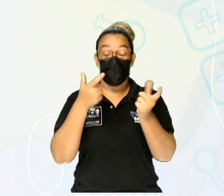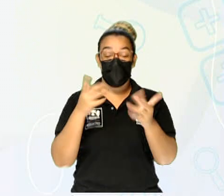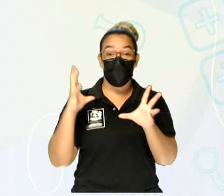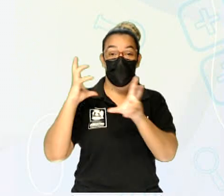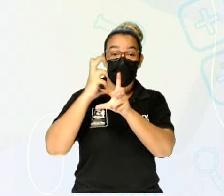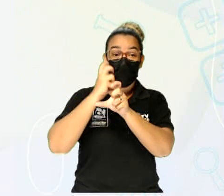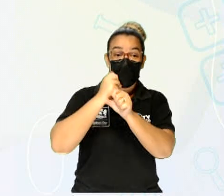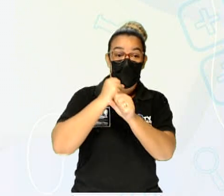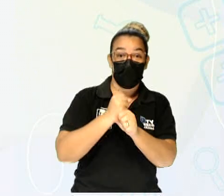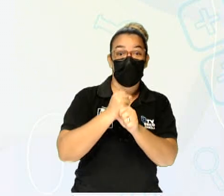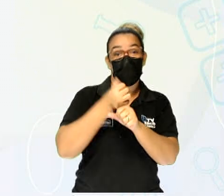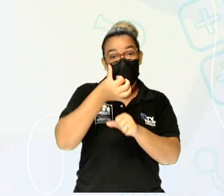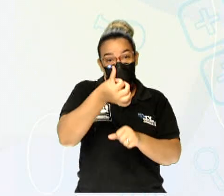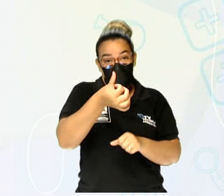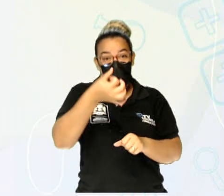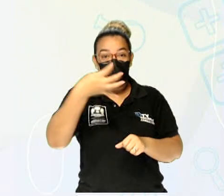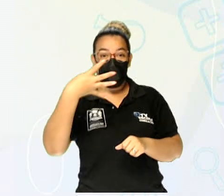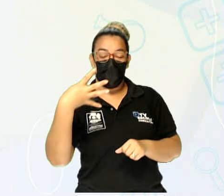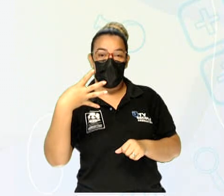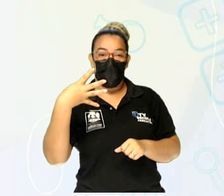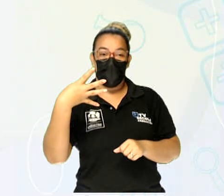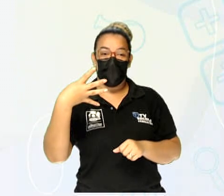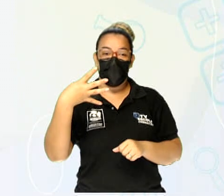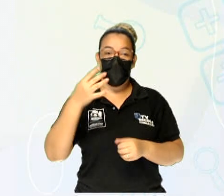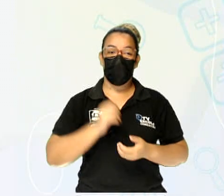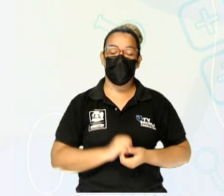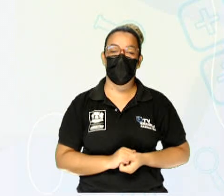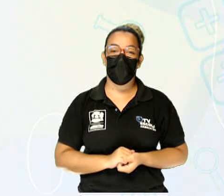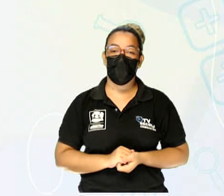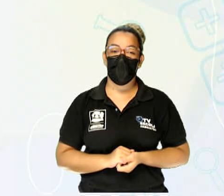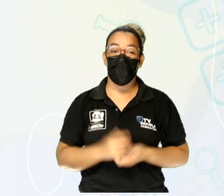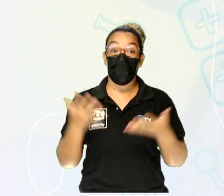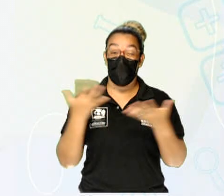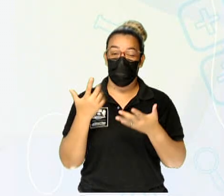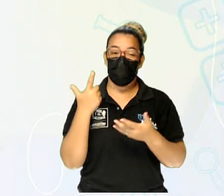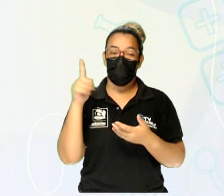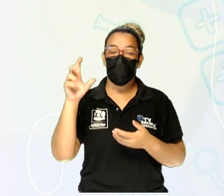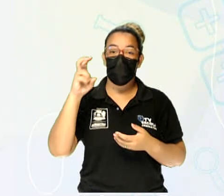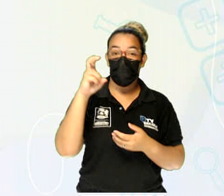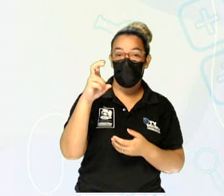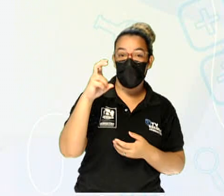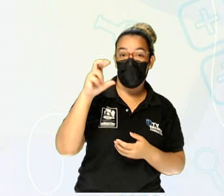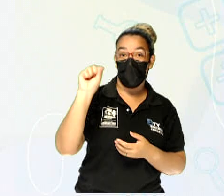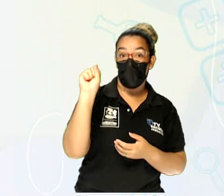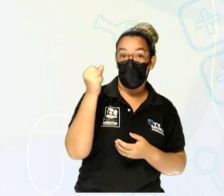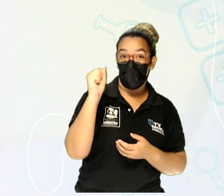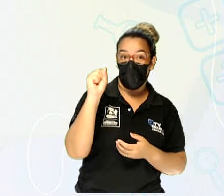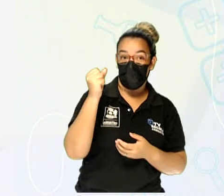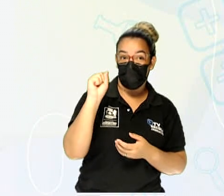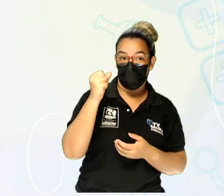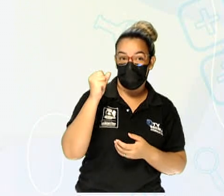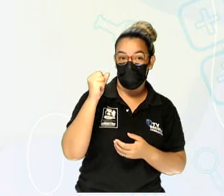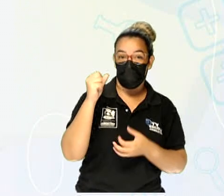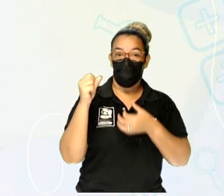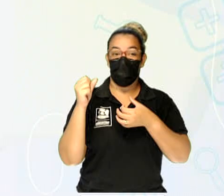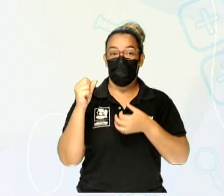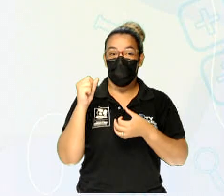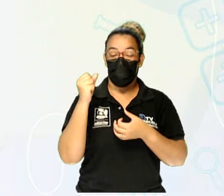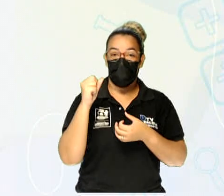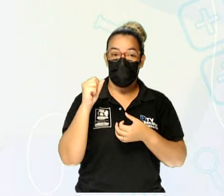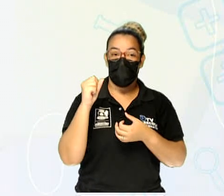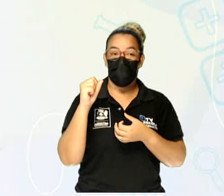aí a quantidade 64. Vamos agora para o número 58. Nós temos aí